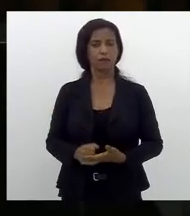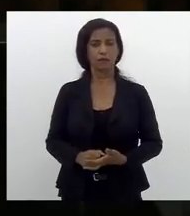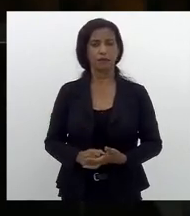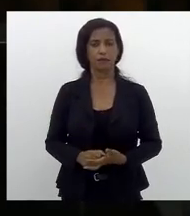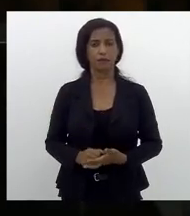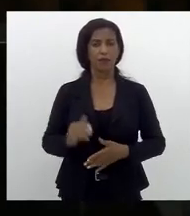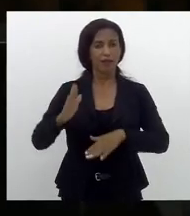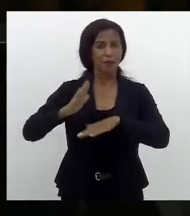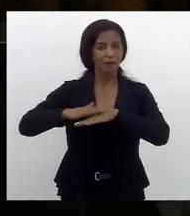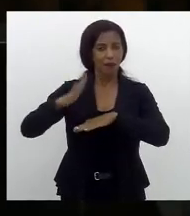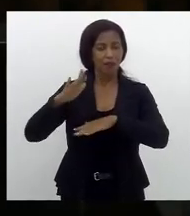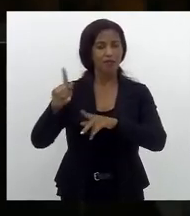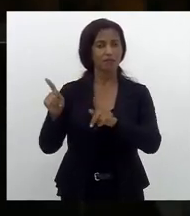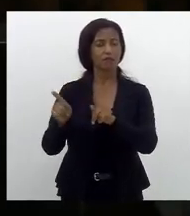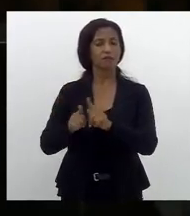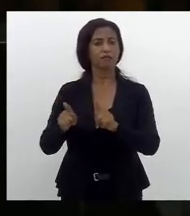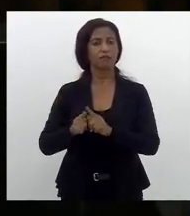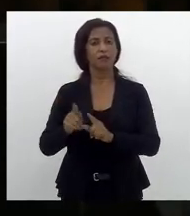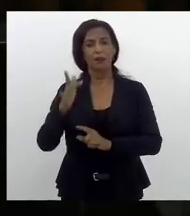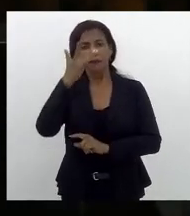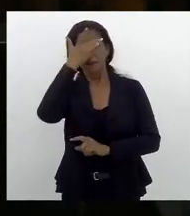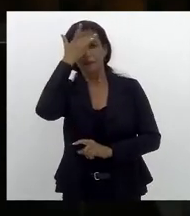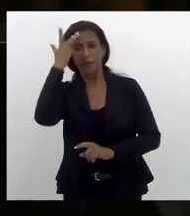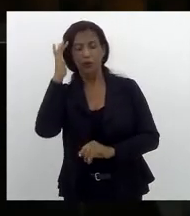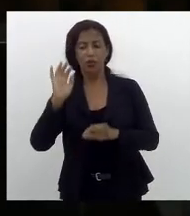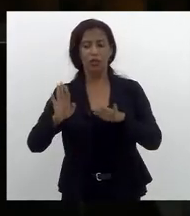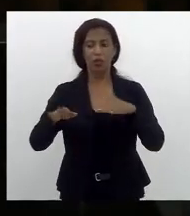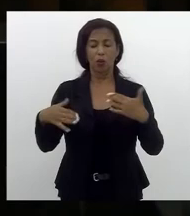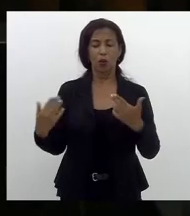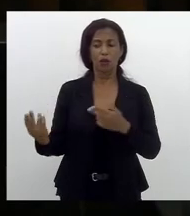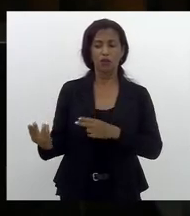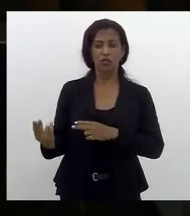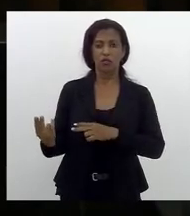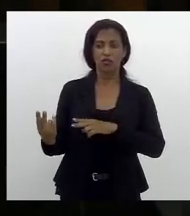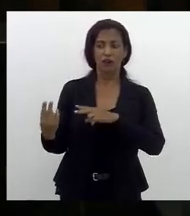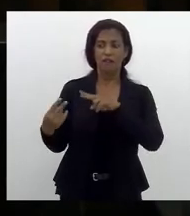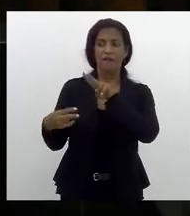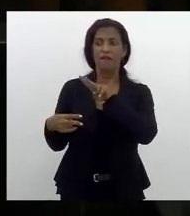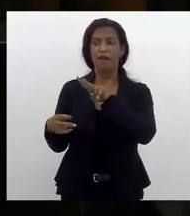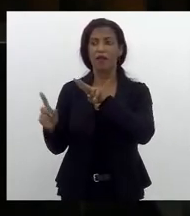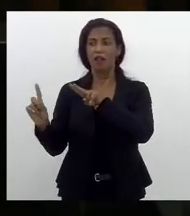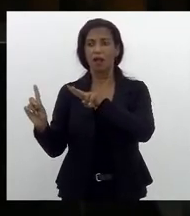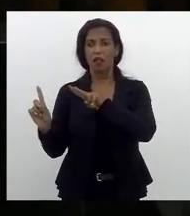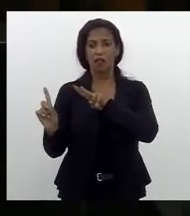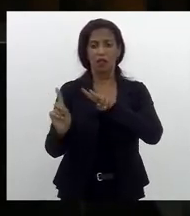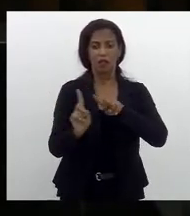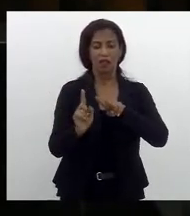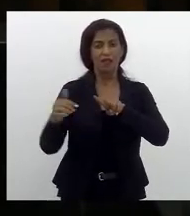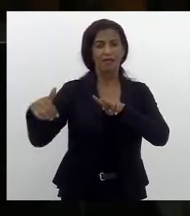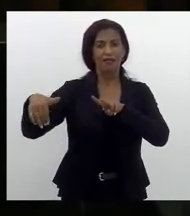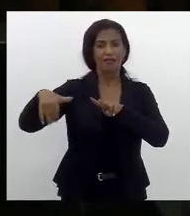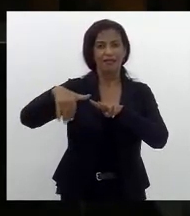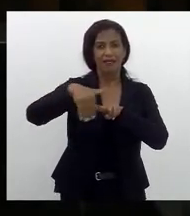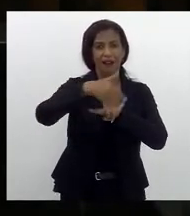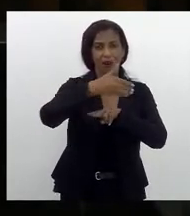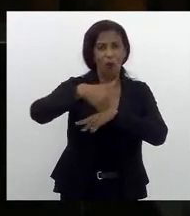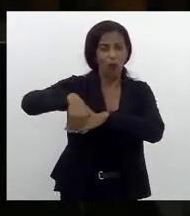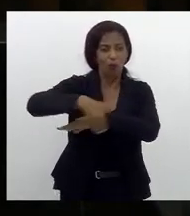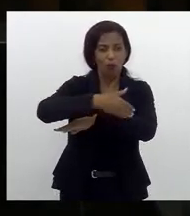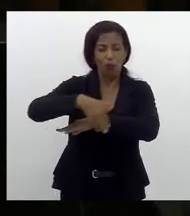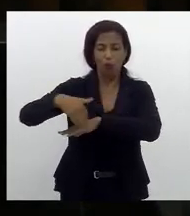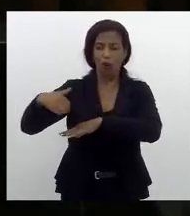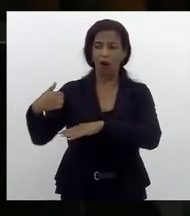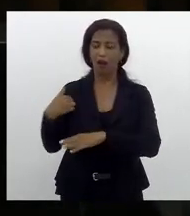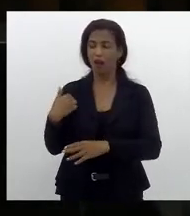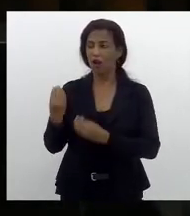E mais que isso, pessoas que quando a gente vê andando, passando na porta das nossas casas, a gente